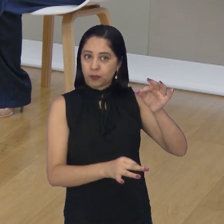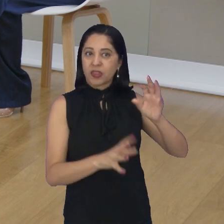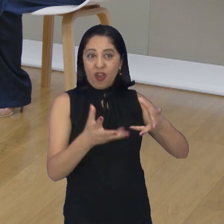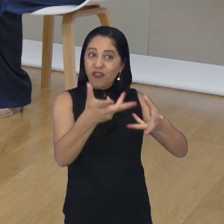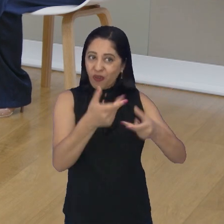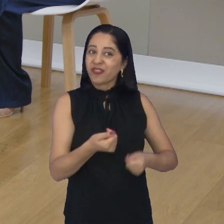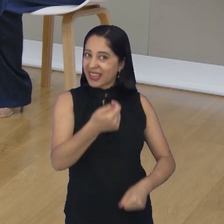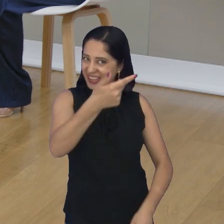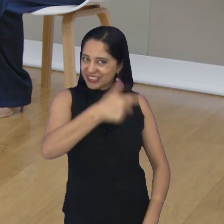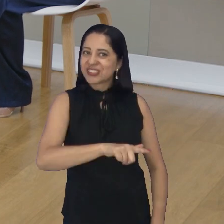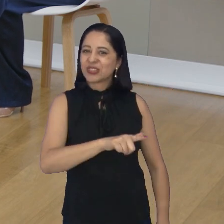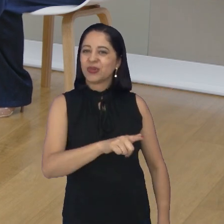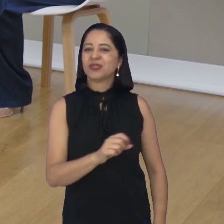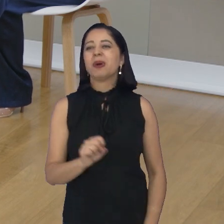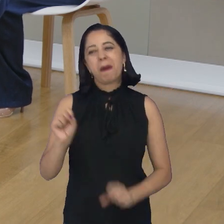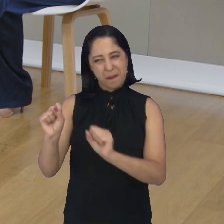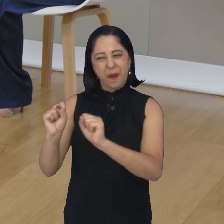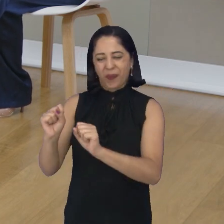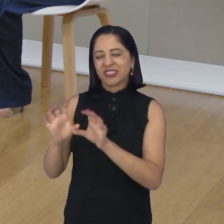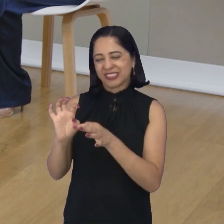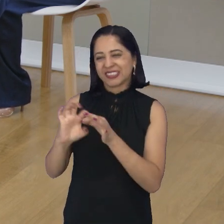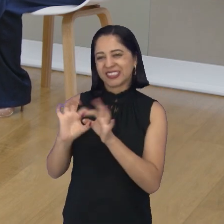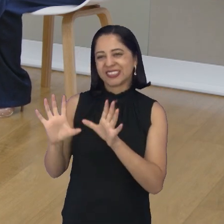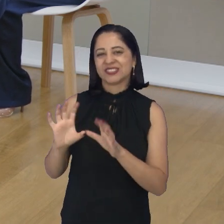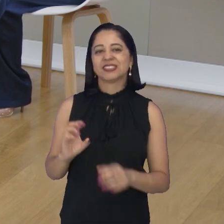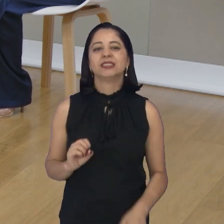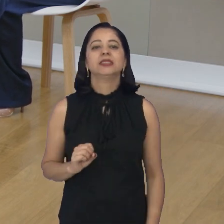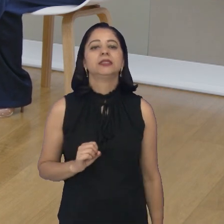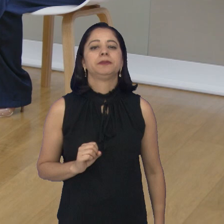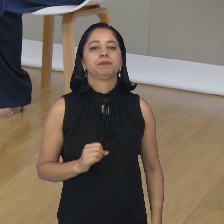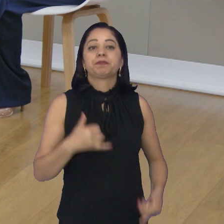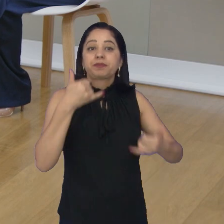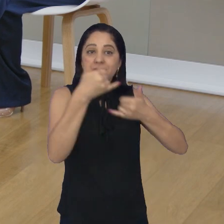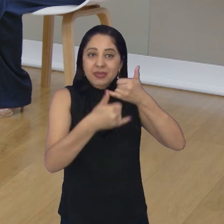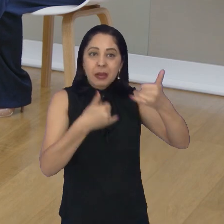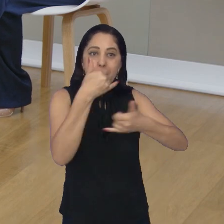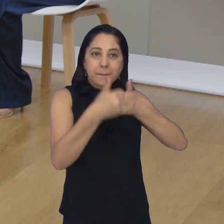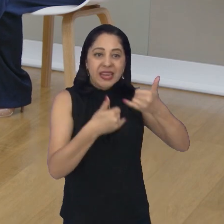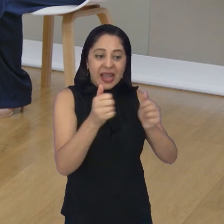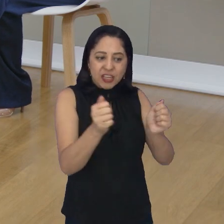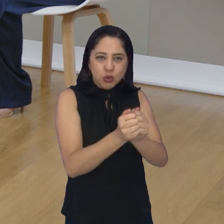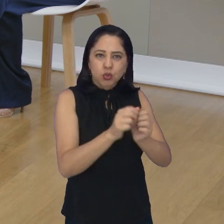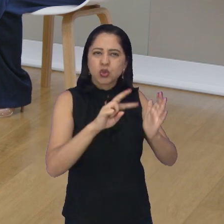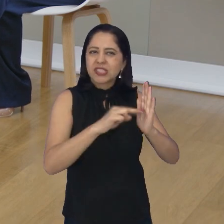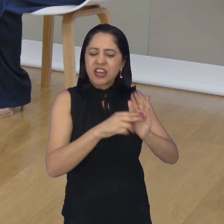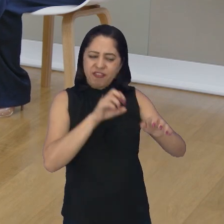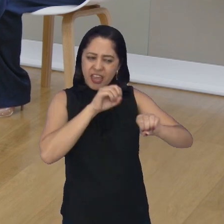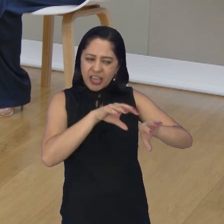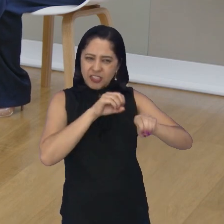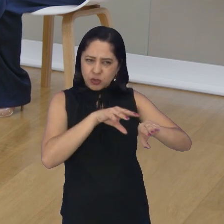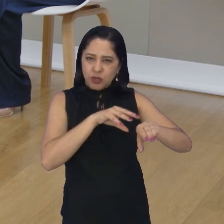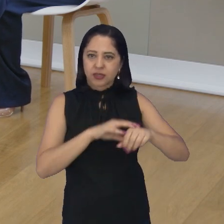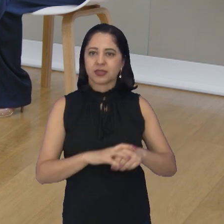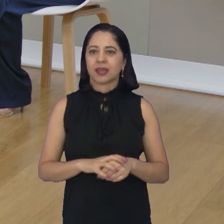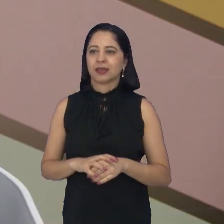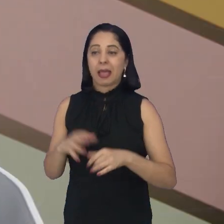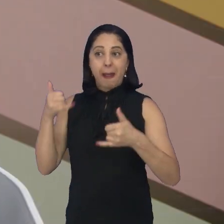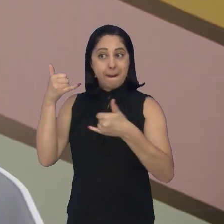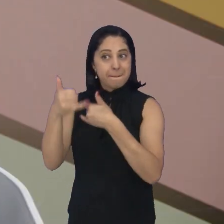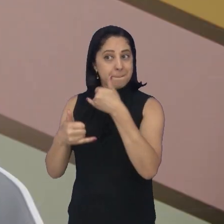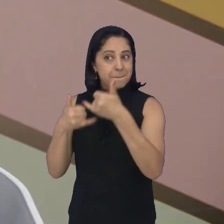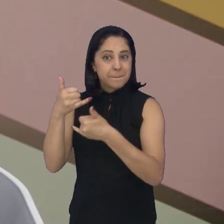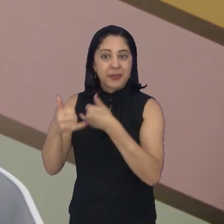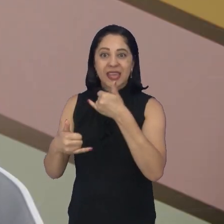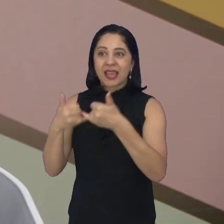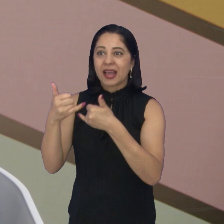vezes, viu? Para a gente esclarecer o que ficou faltando aqui. Brincar também é uma forma de educar? Na verdade, brincar é